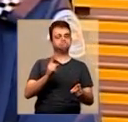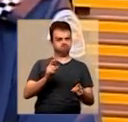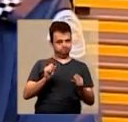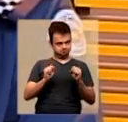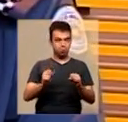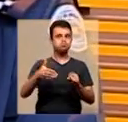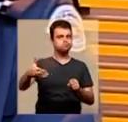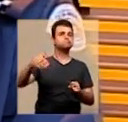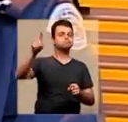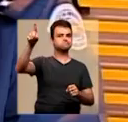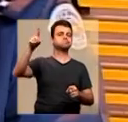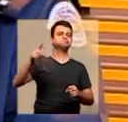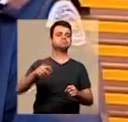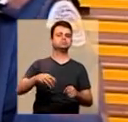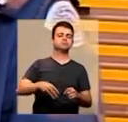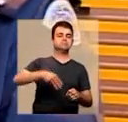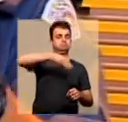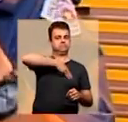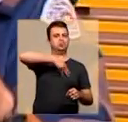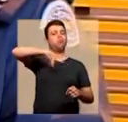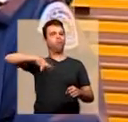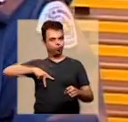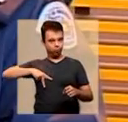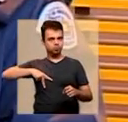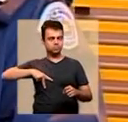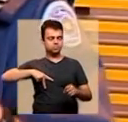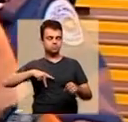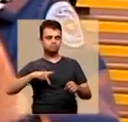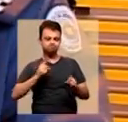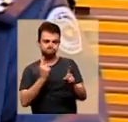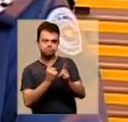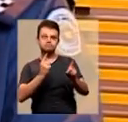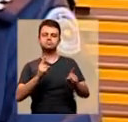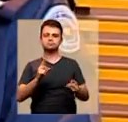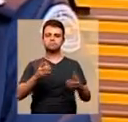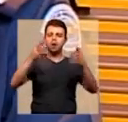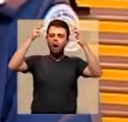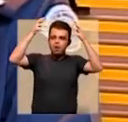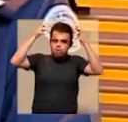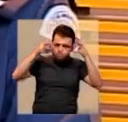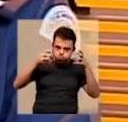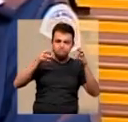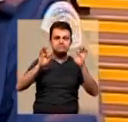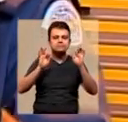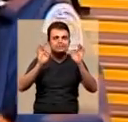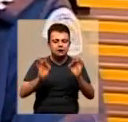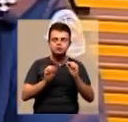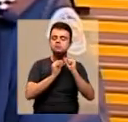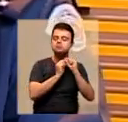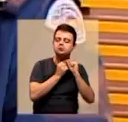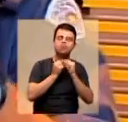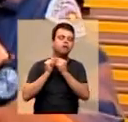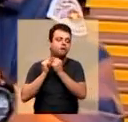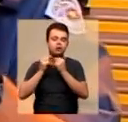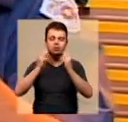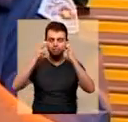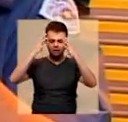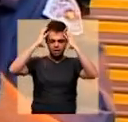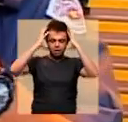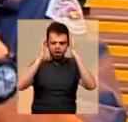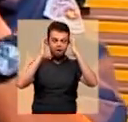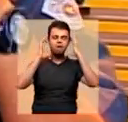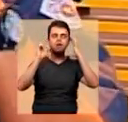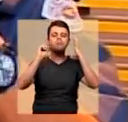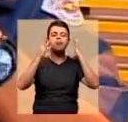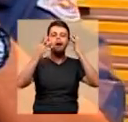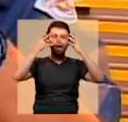Ministério Público, né? Então, por exemplo, a pessoa coloca o capacete de segurança de forma adequada,